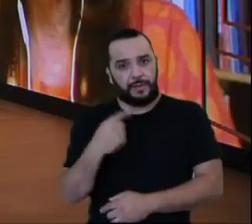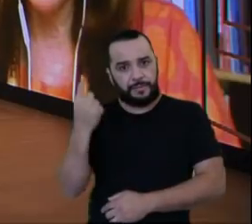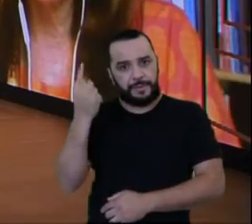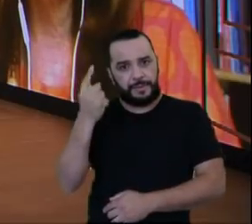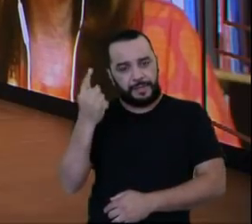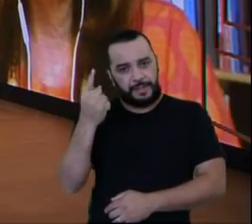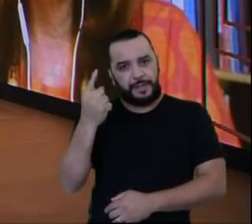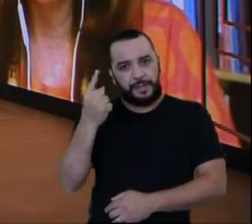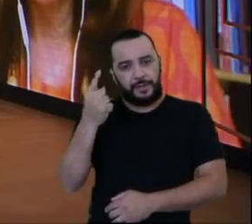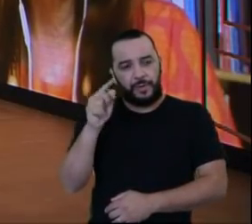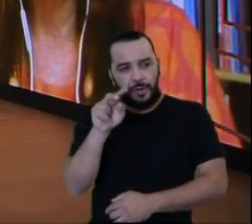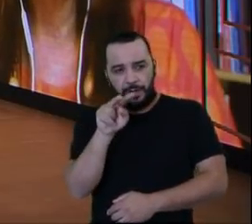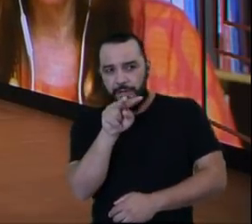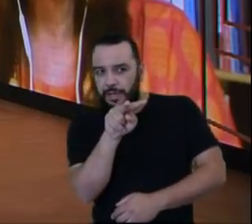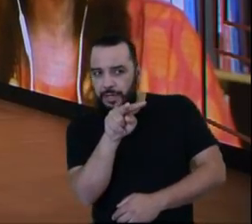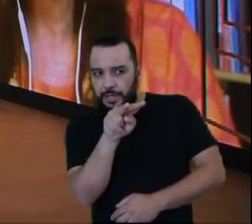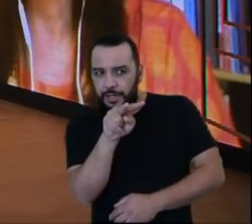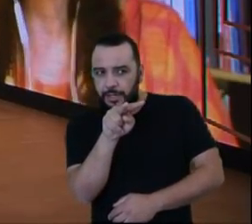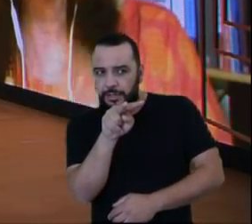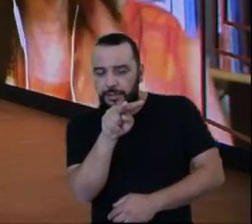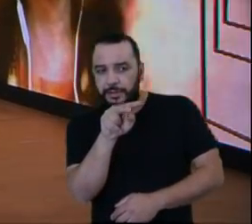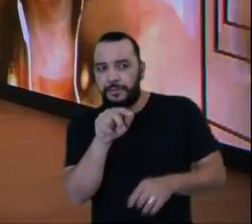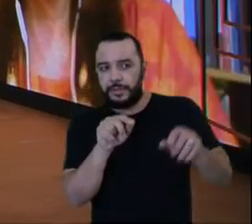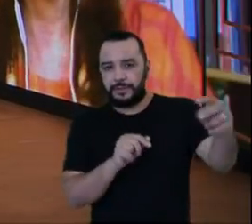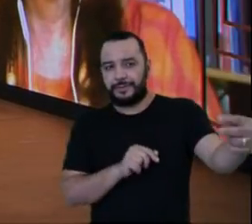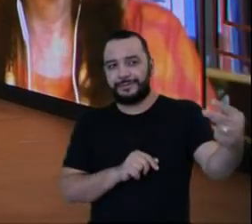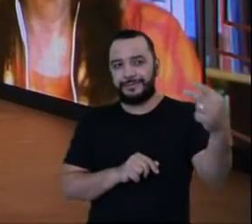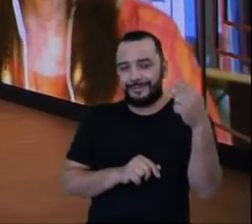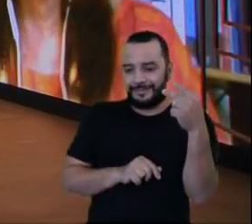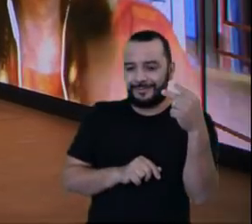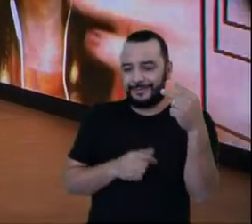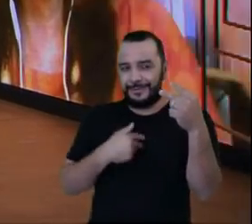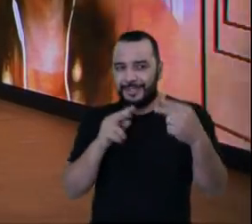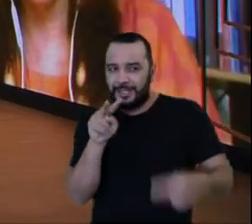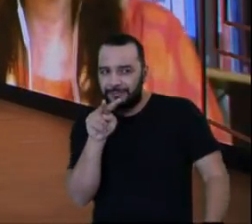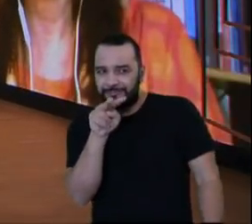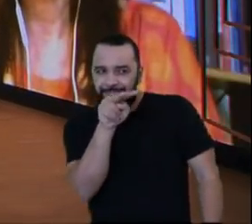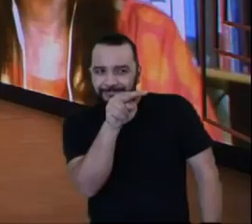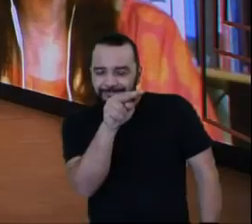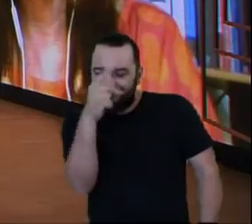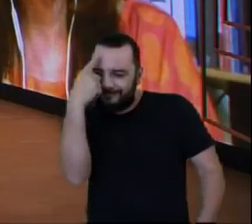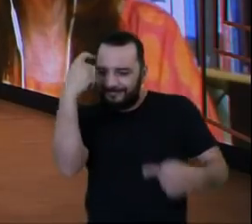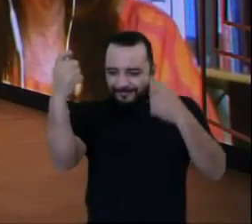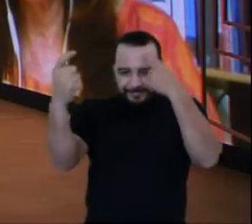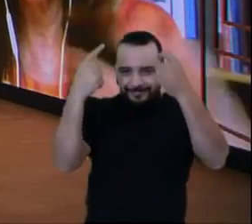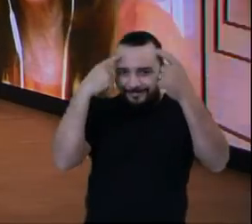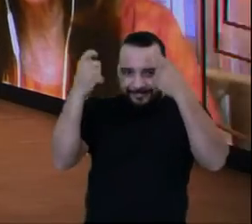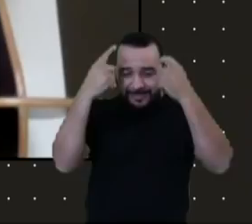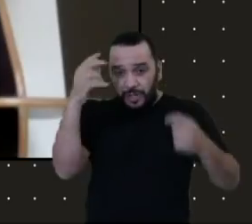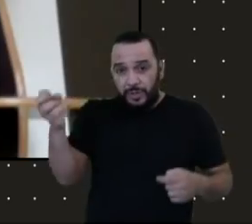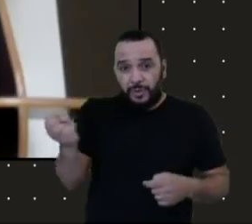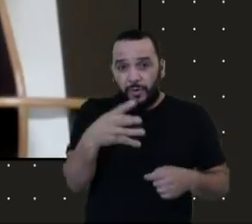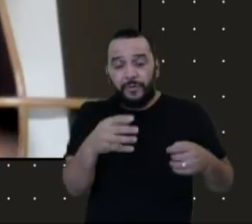artistas e quem sai aos seus não degenera. Salve a Beth.